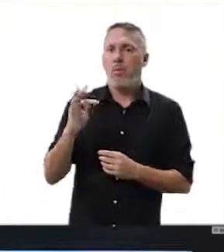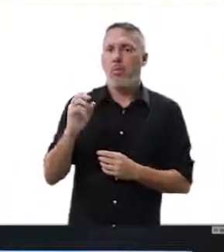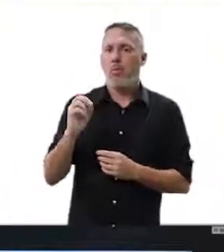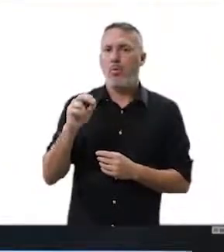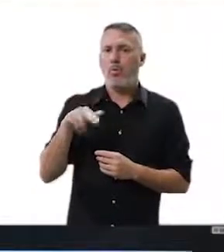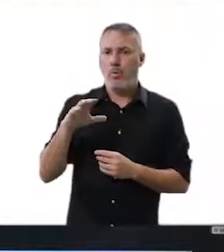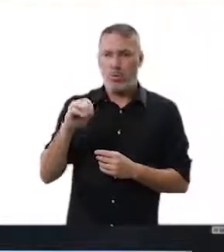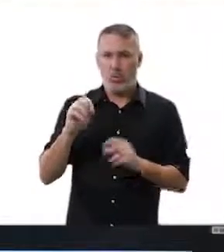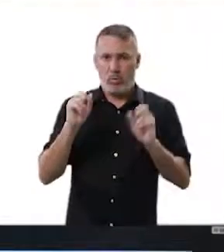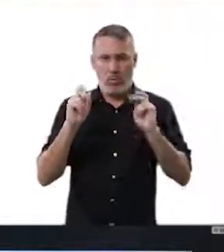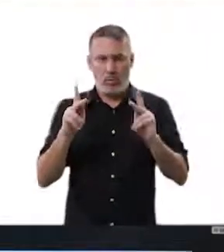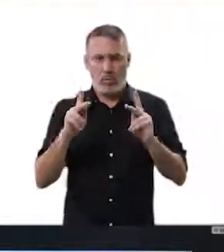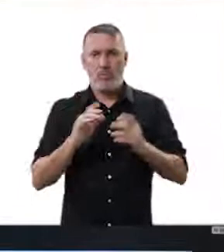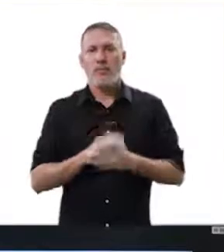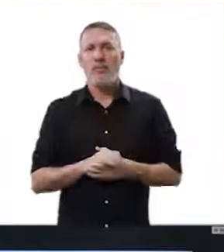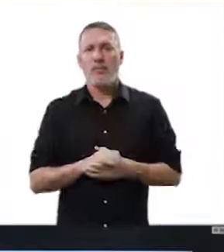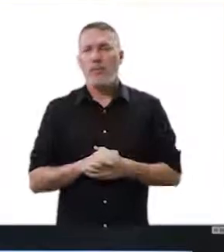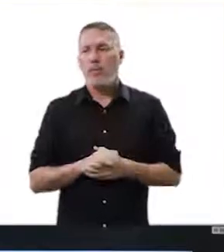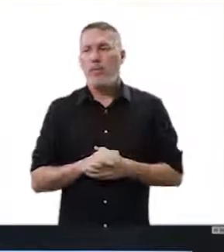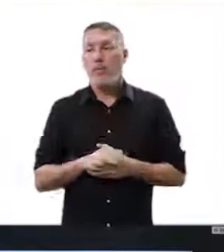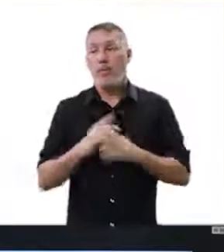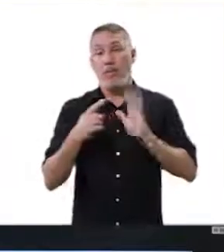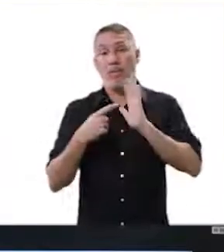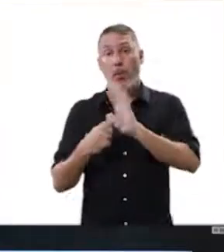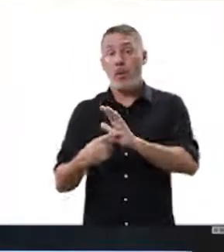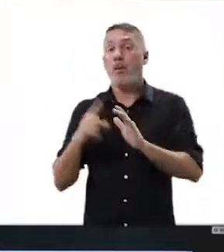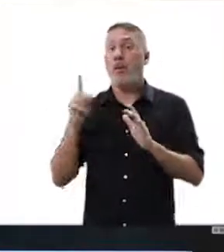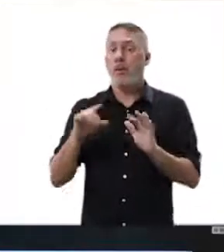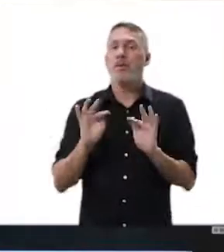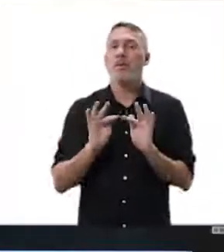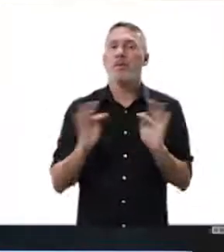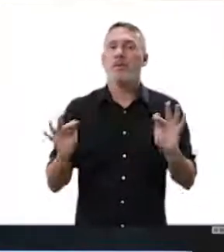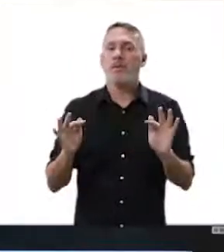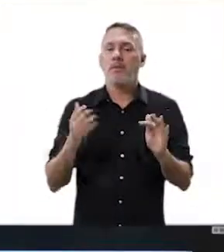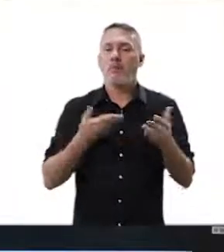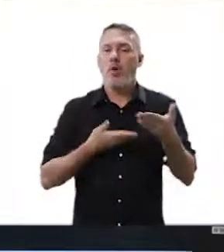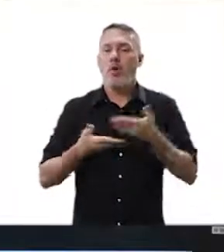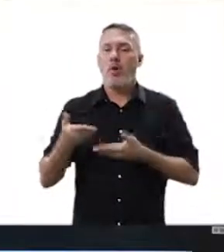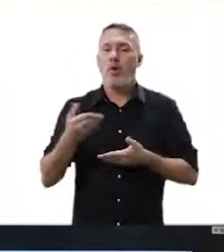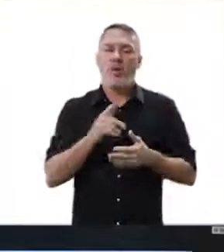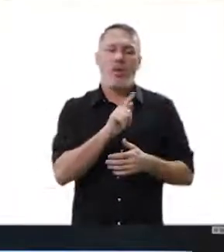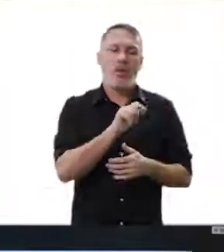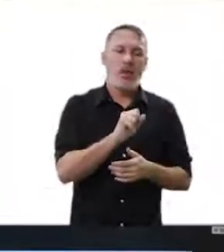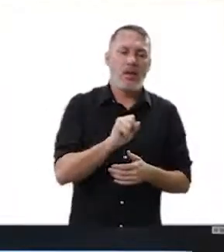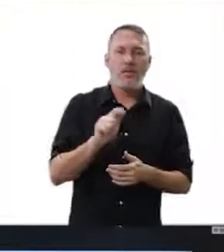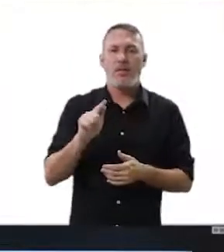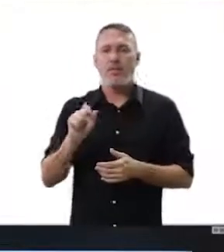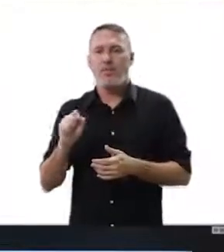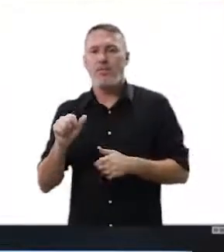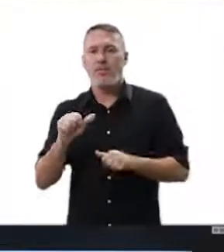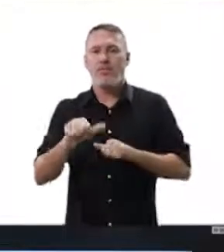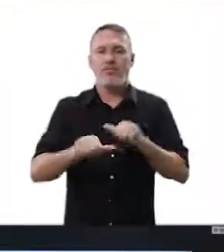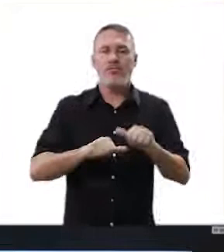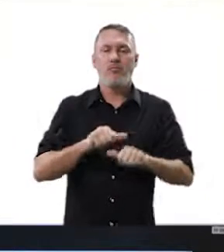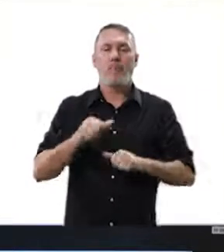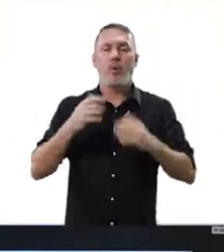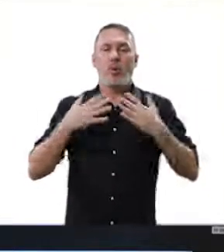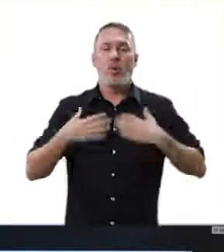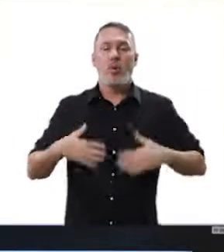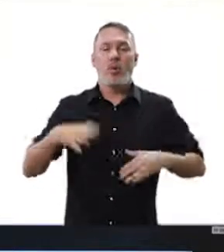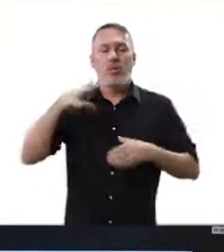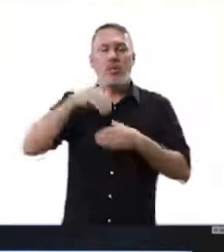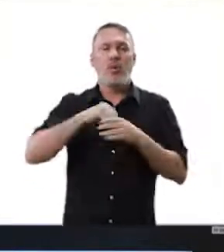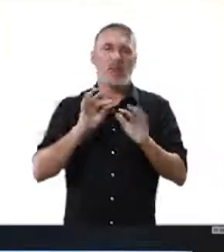simples. O segundo é o processo de difusão facilitada. Ele acontece da mesma maneira. Também é passagem